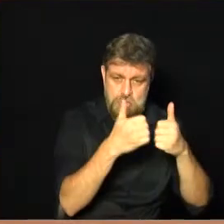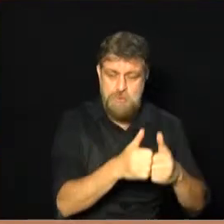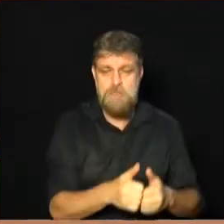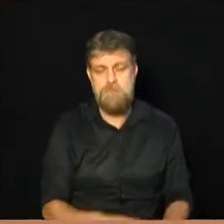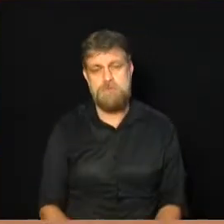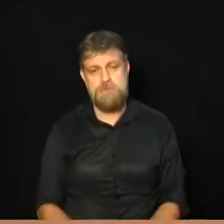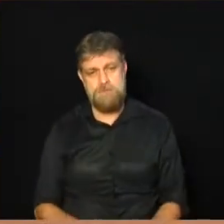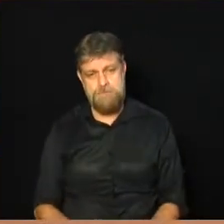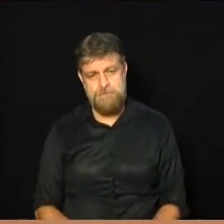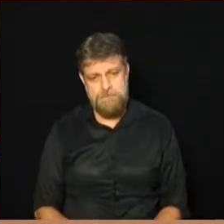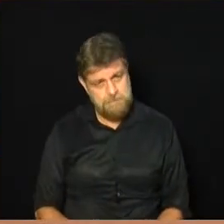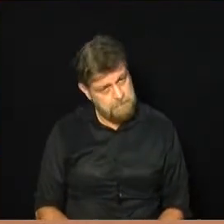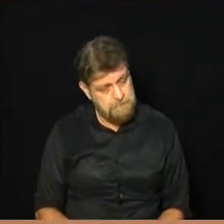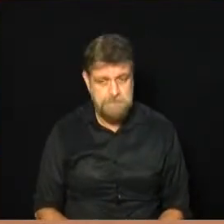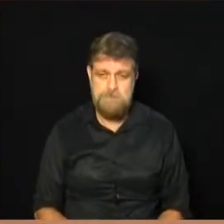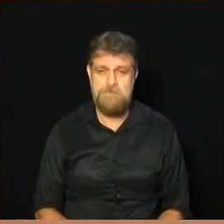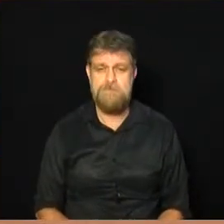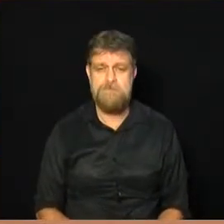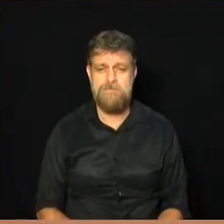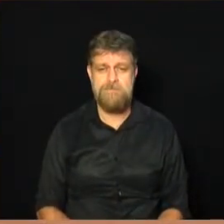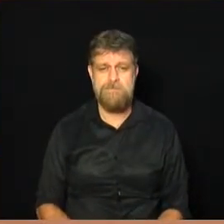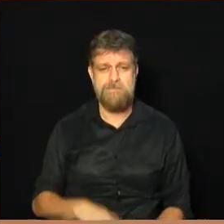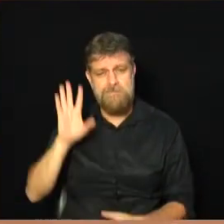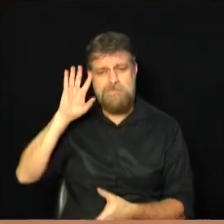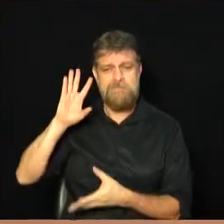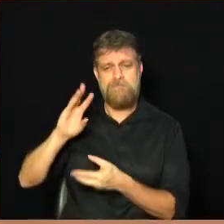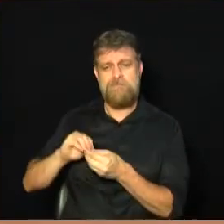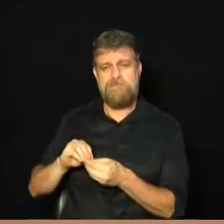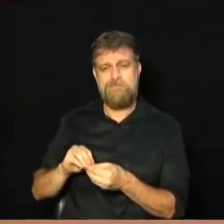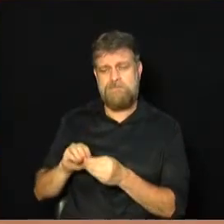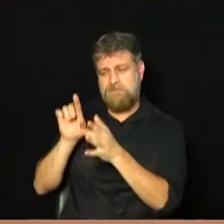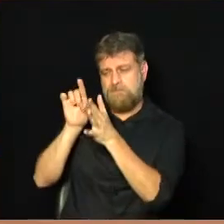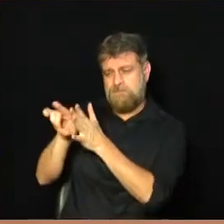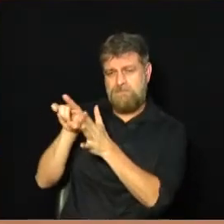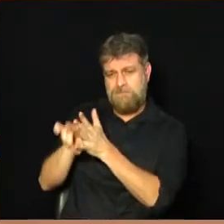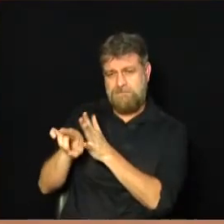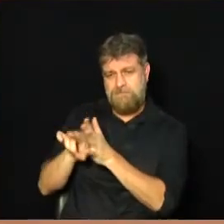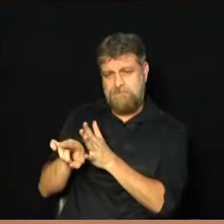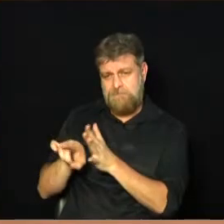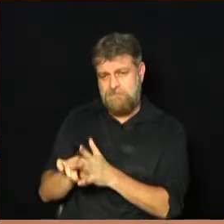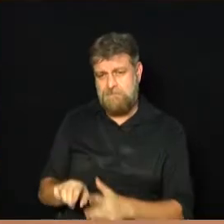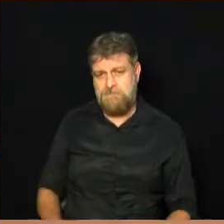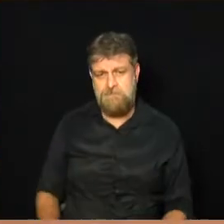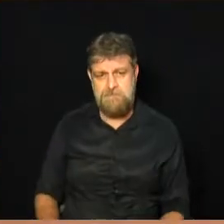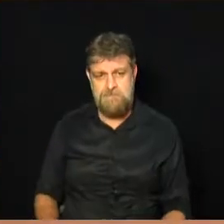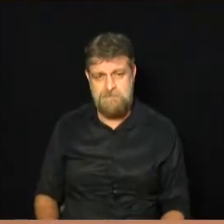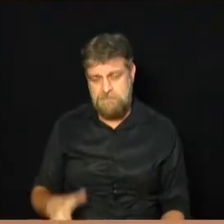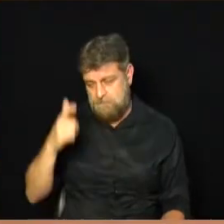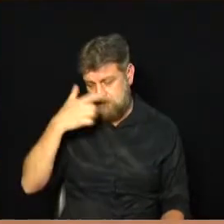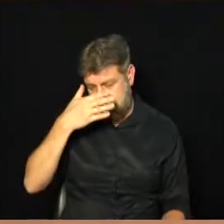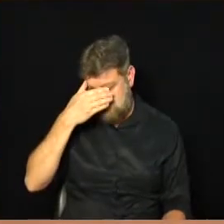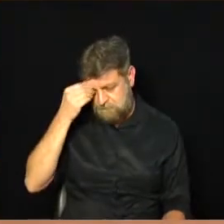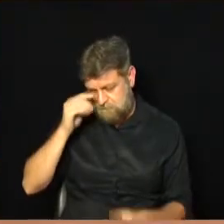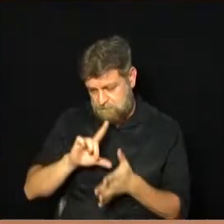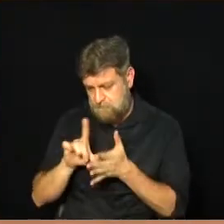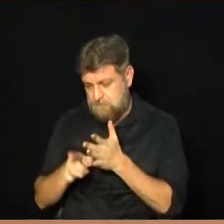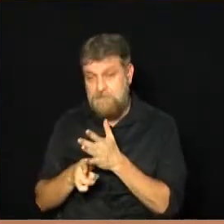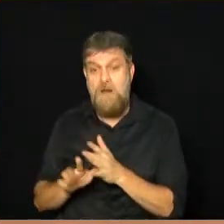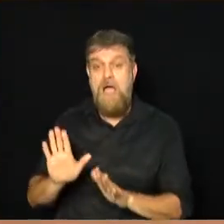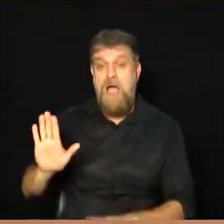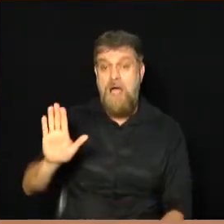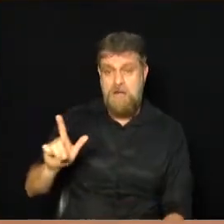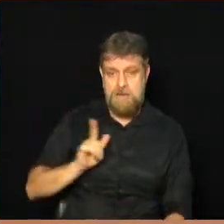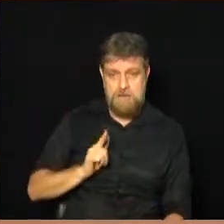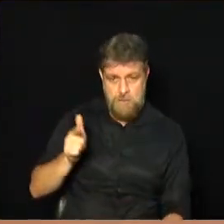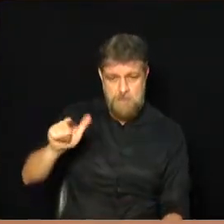coletivo. Acho que são esses os meus questionamentos, secretário. Se eu esqueci alguma coisa, eu volto. Tem uma